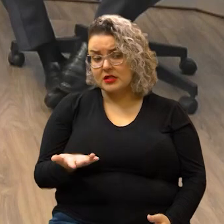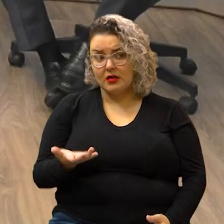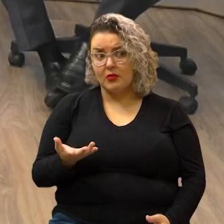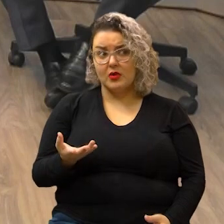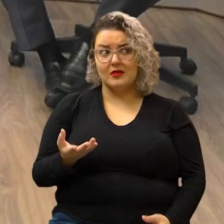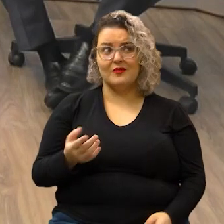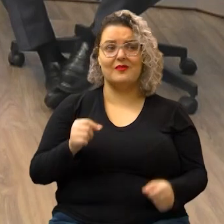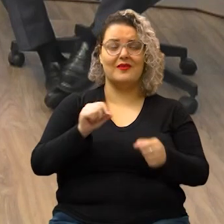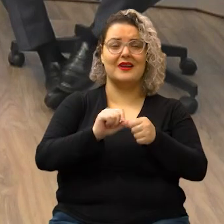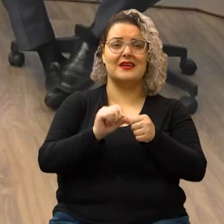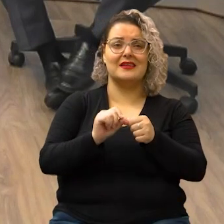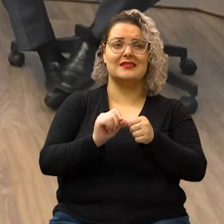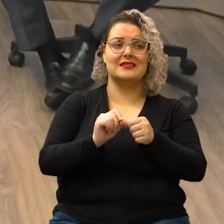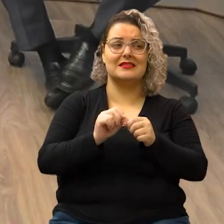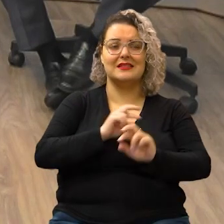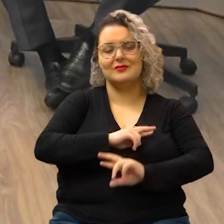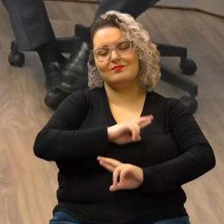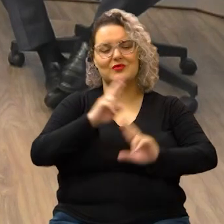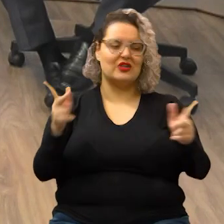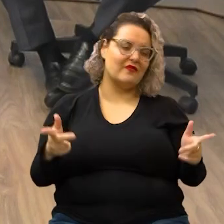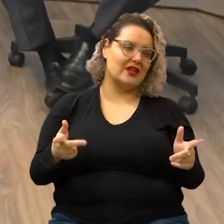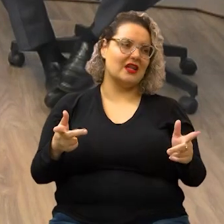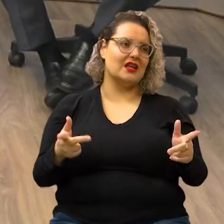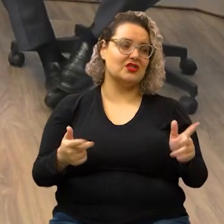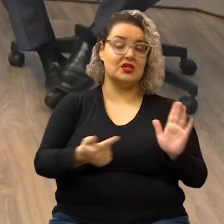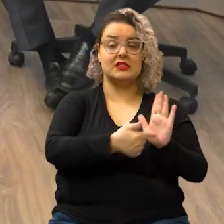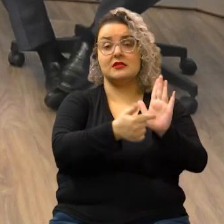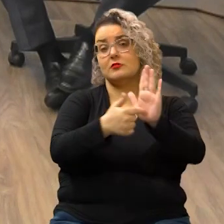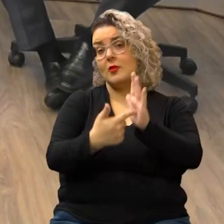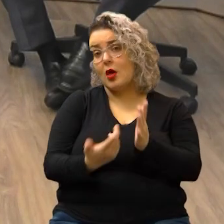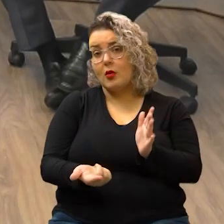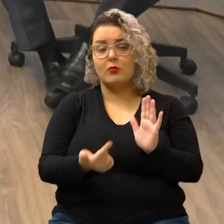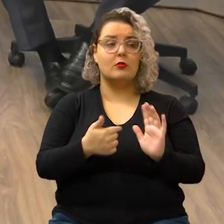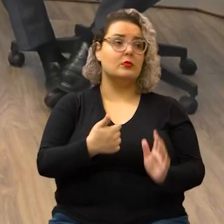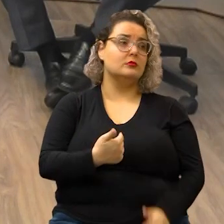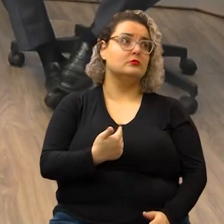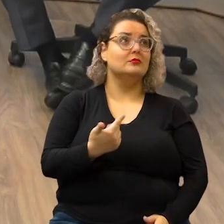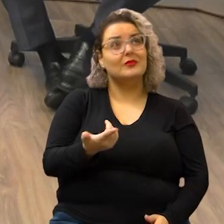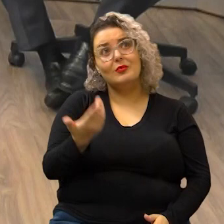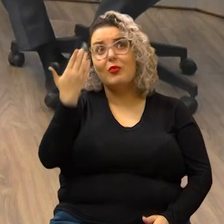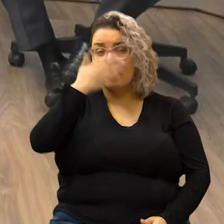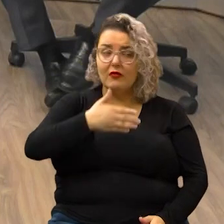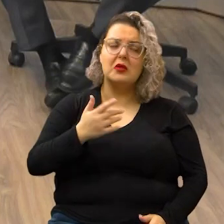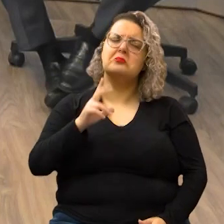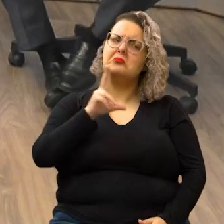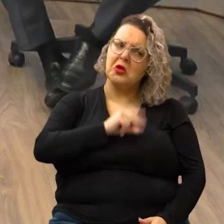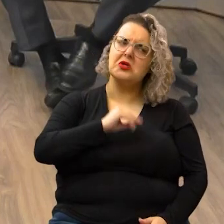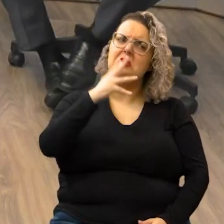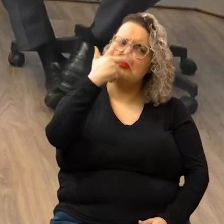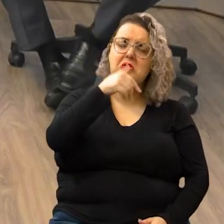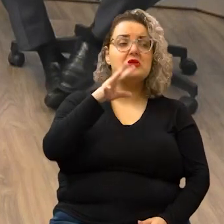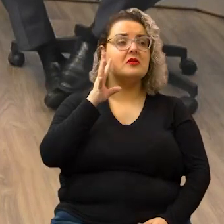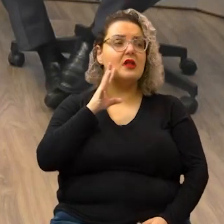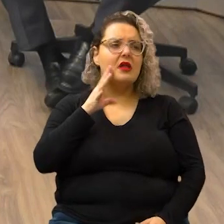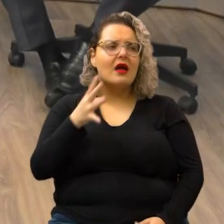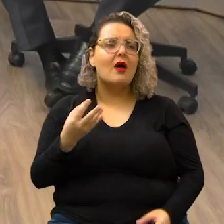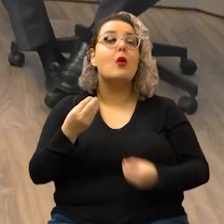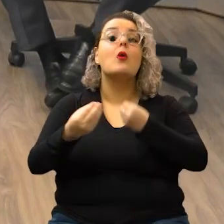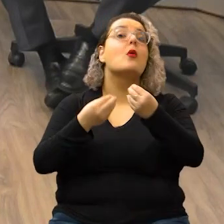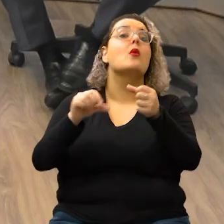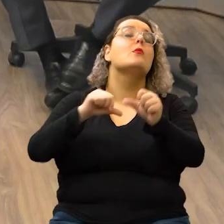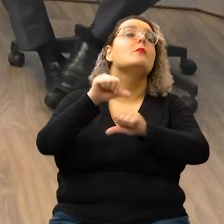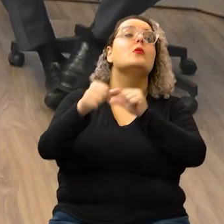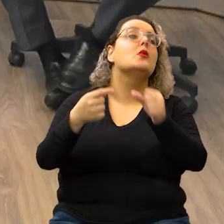fazer esse caminho contrário, já que essa exposição acaba mostrando que, nossa, é bonito, é algo legal. Como a